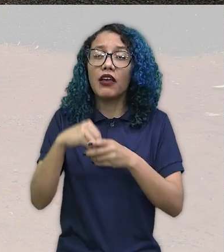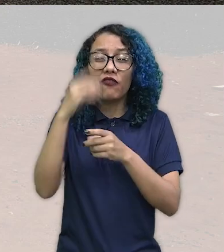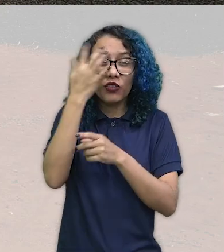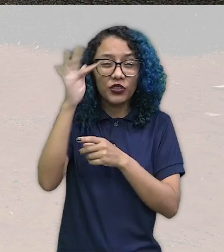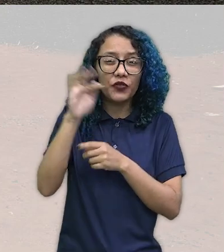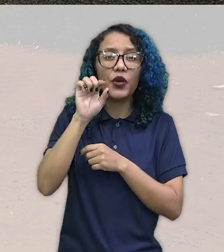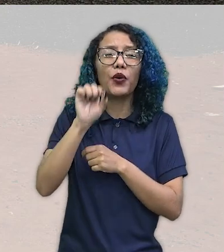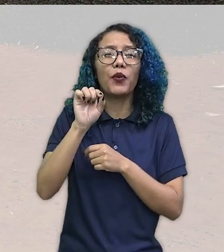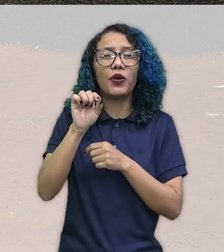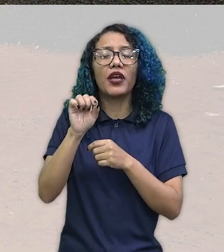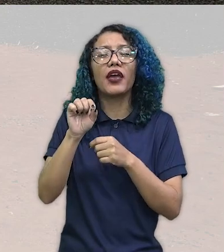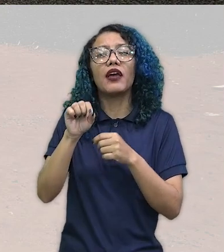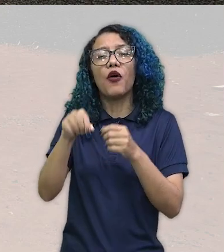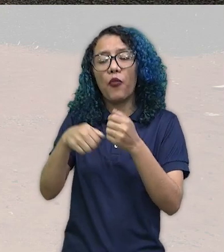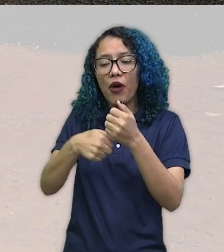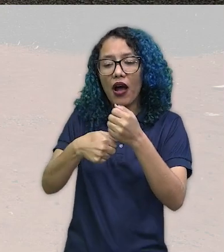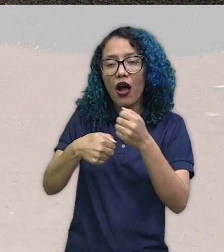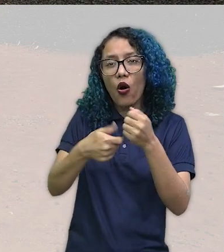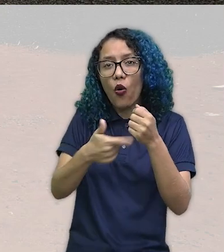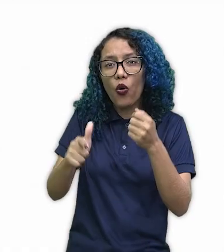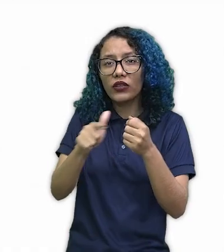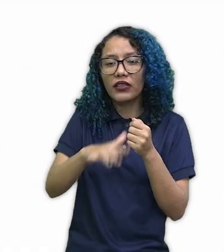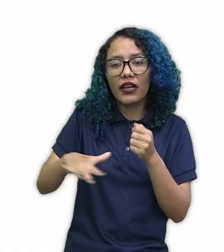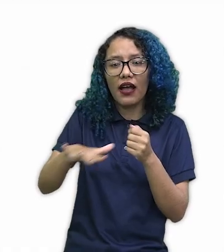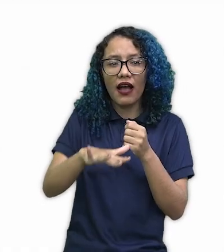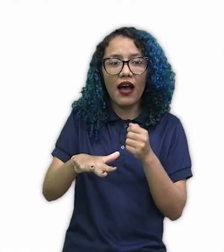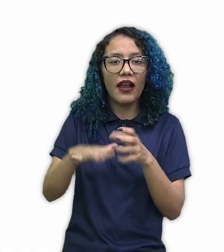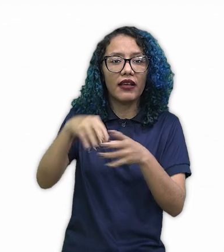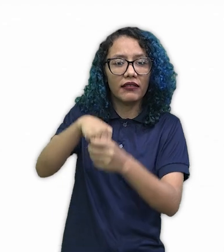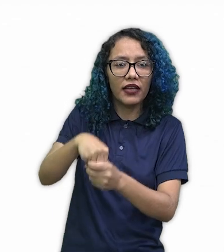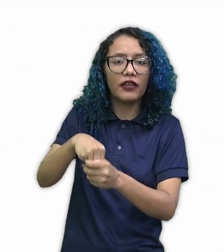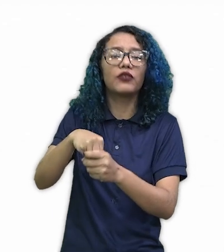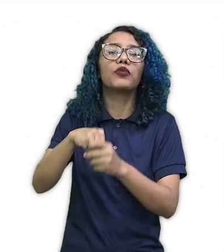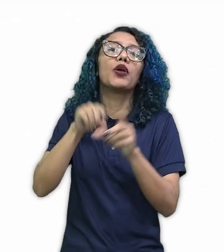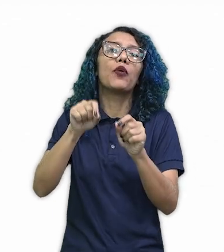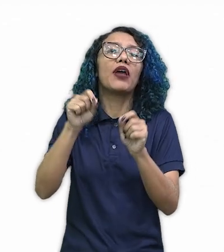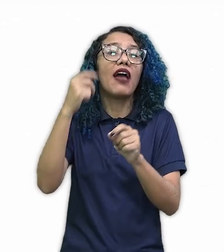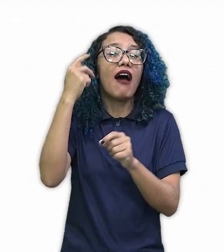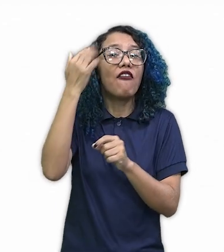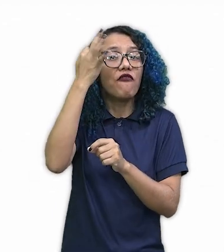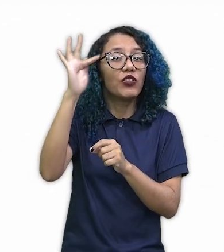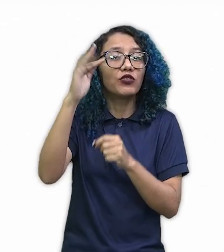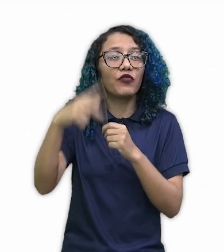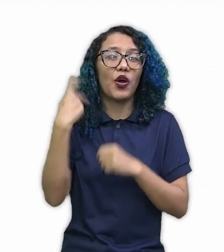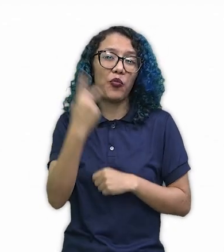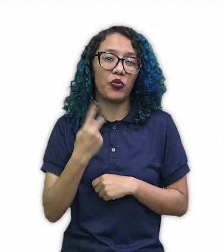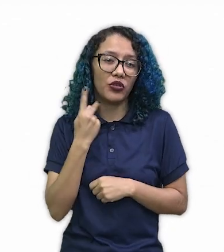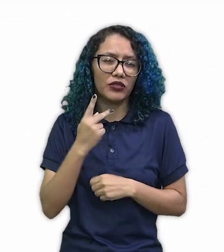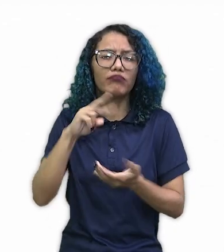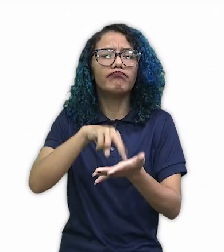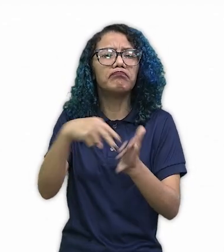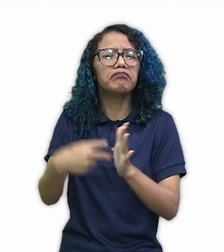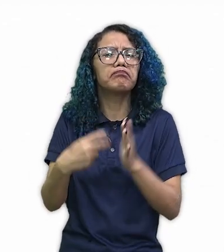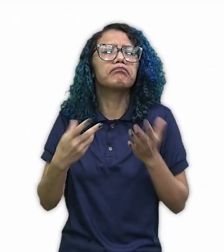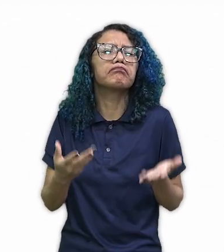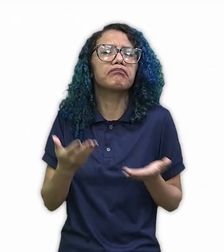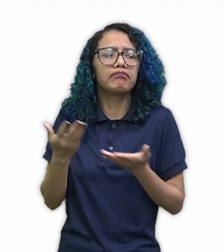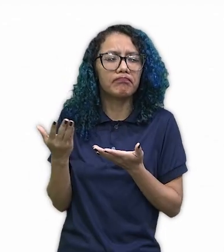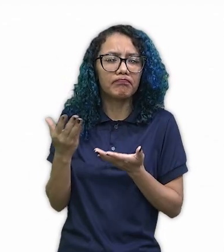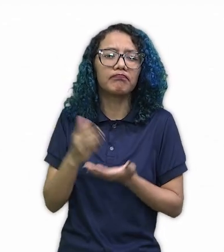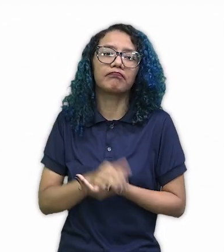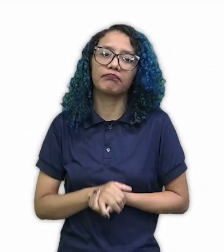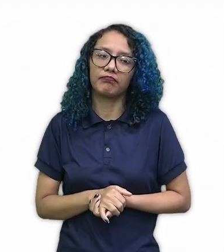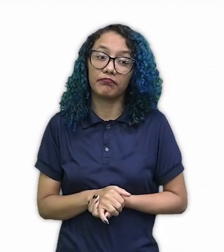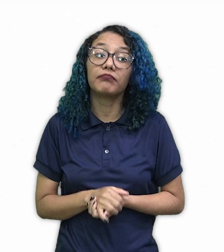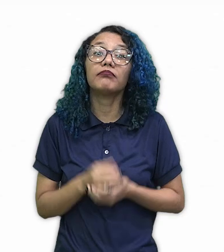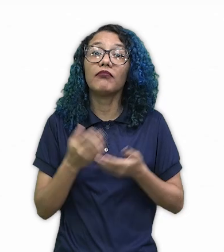nós chamamos de filosofia política. Vamos lá. O que é a filosofia política? Filosofia política é